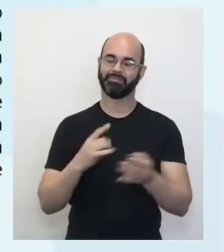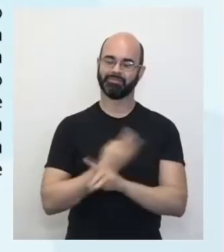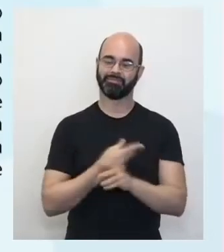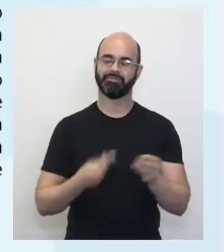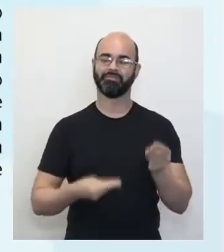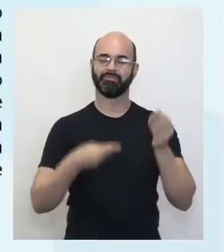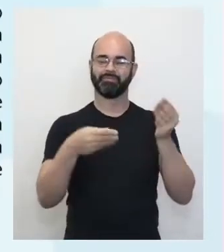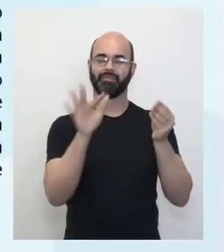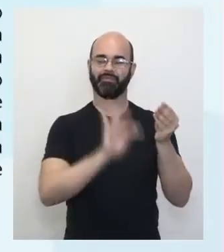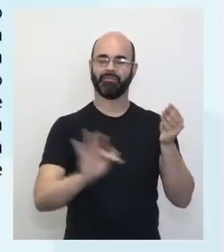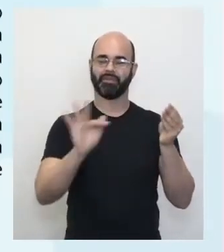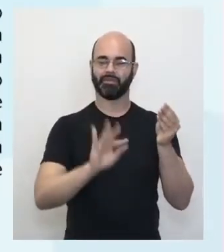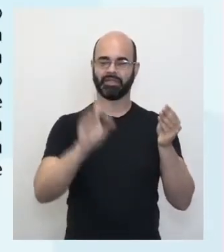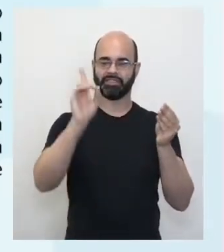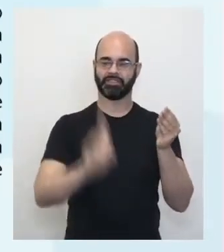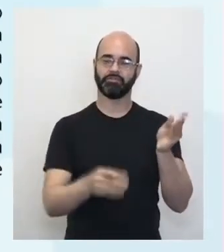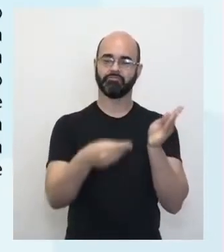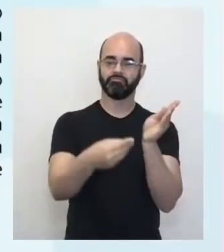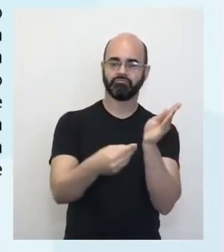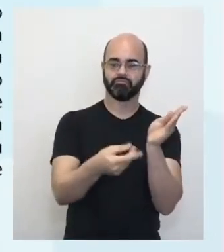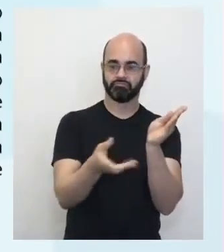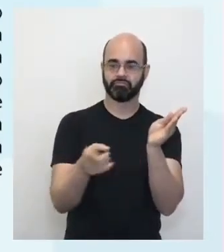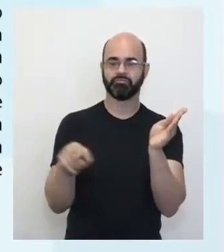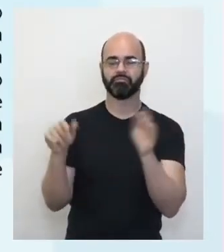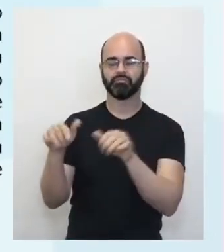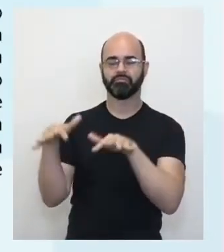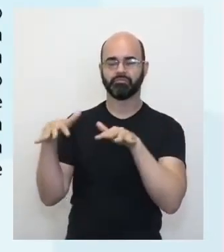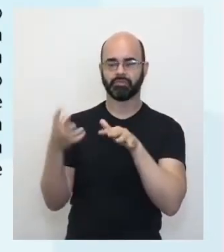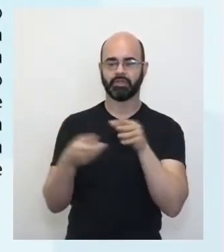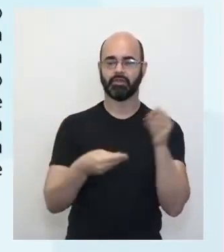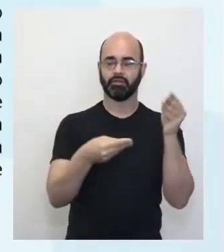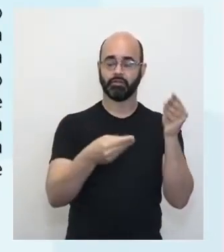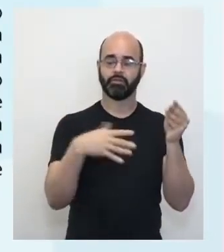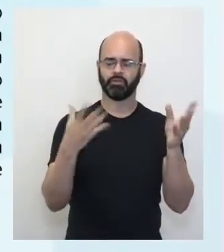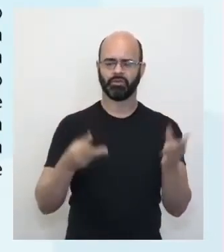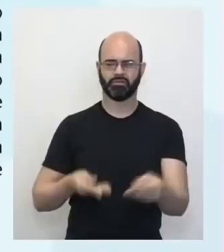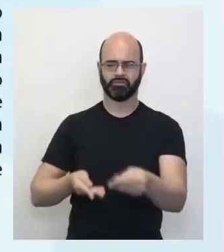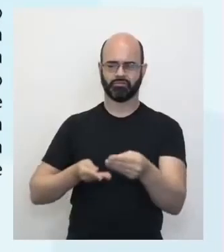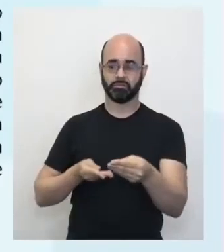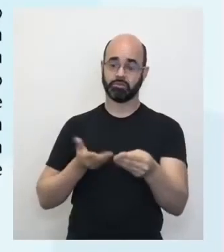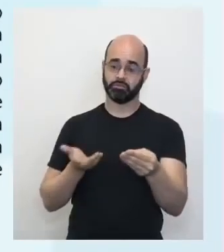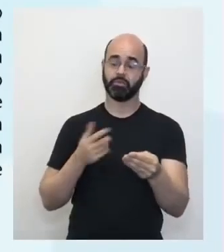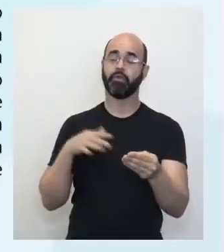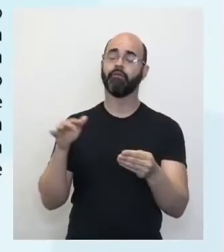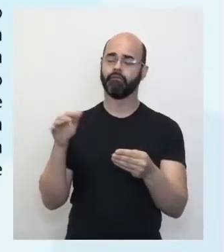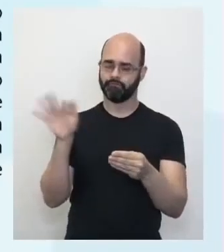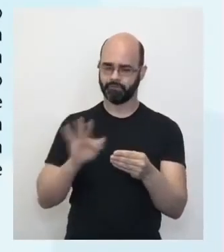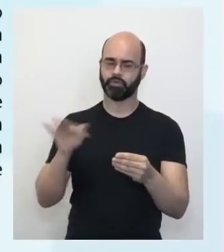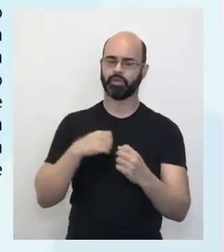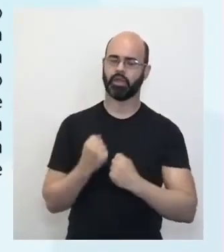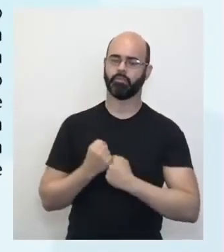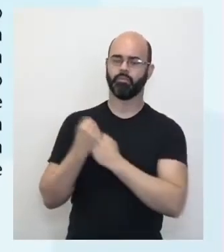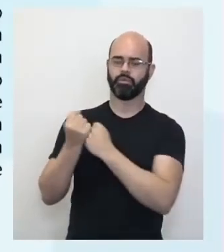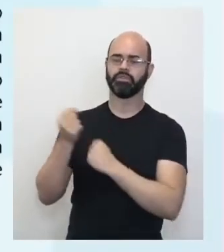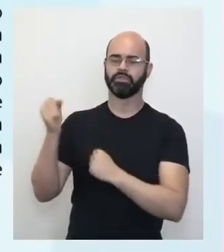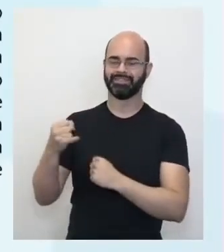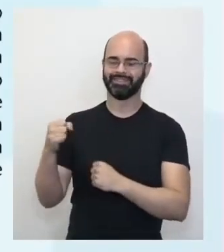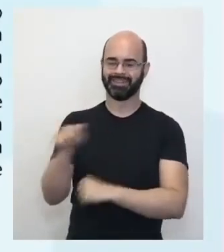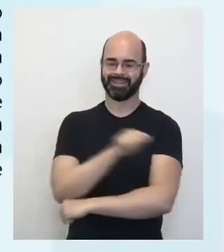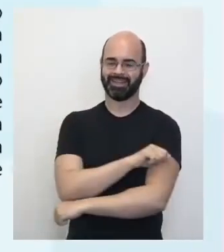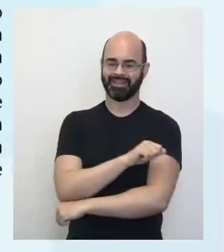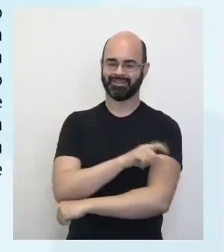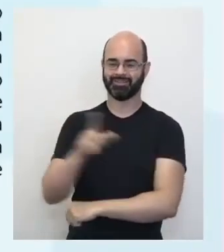direção da faculdade. Quando a proposta chegou a mim, eu disse: a faculdade apoiará imediatamente a solicitação dos